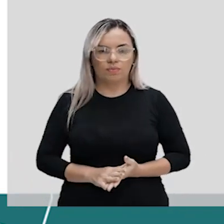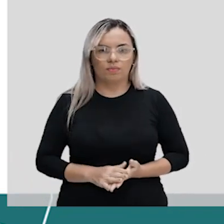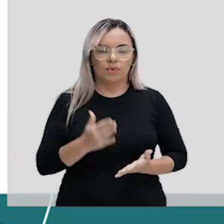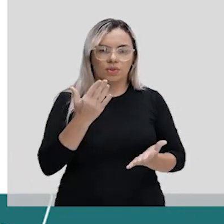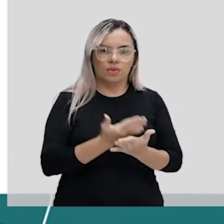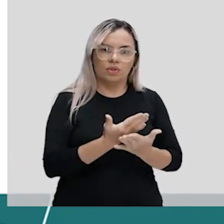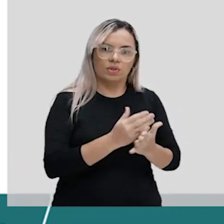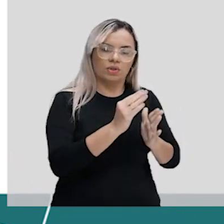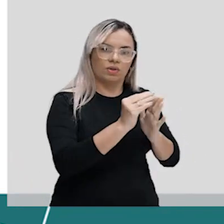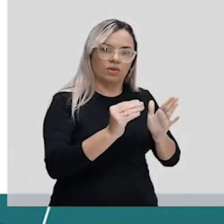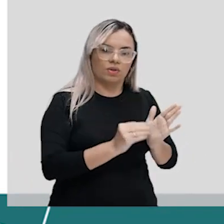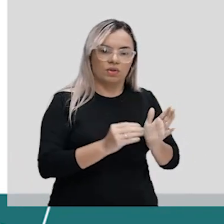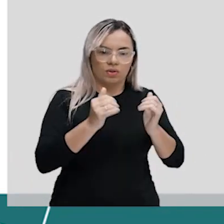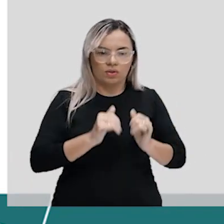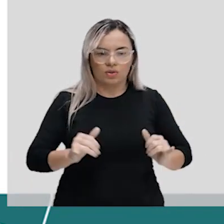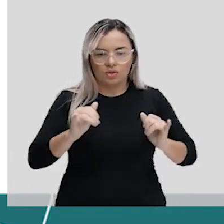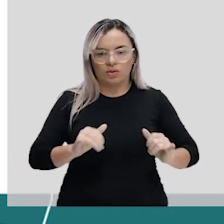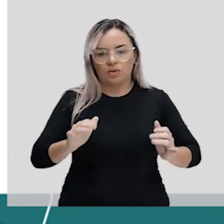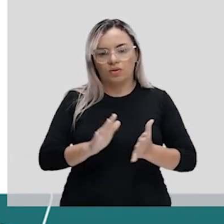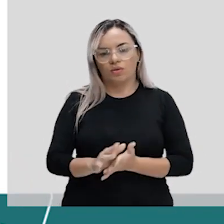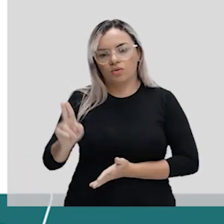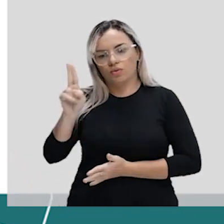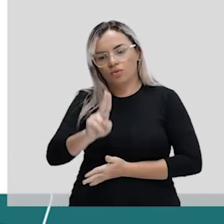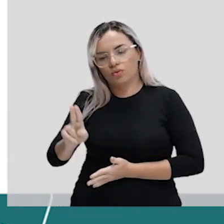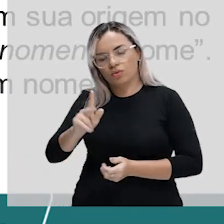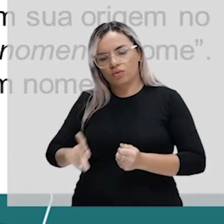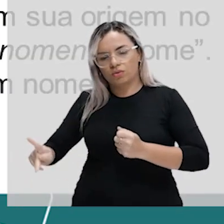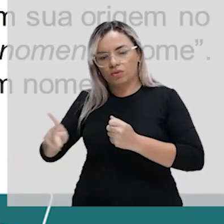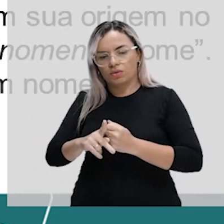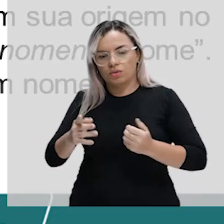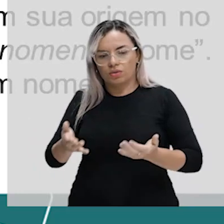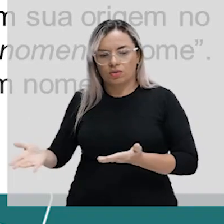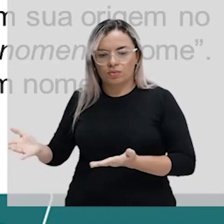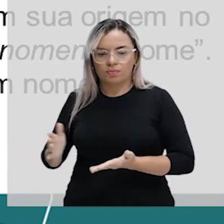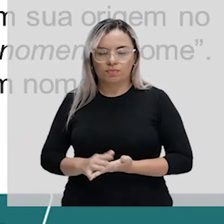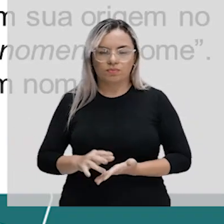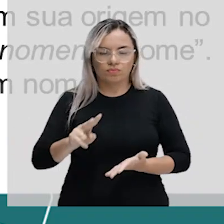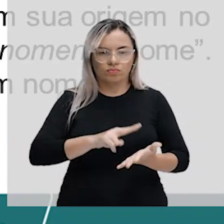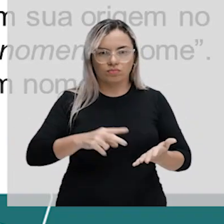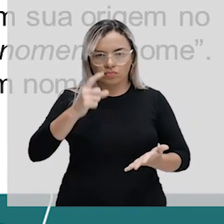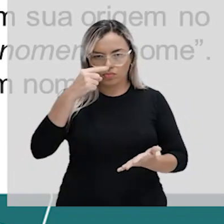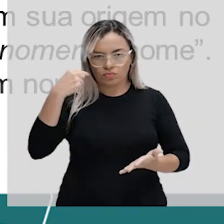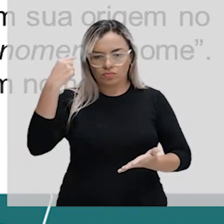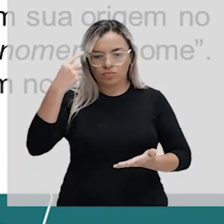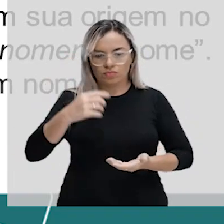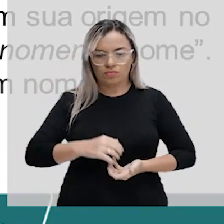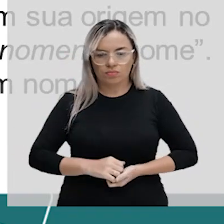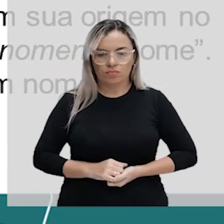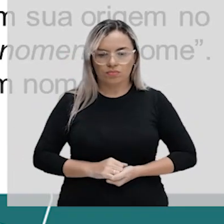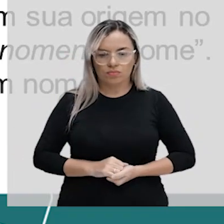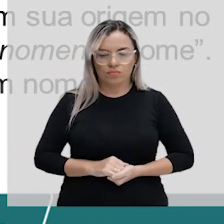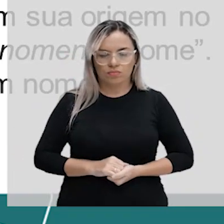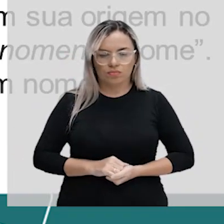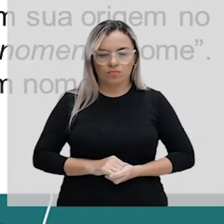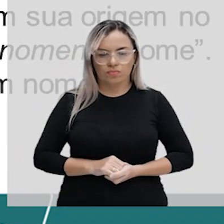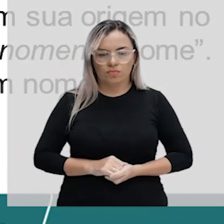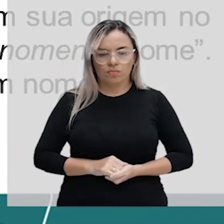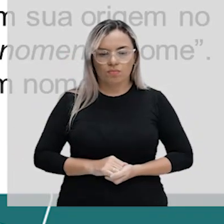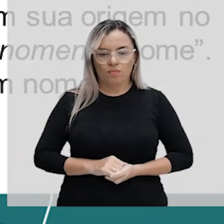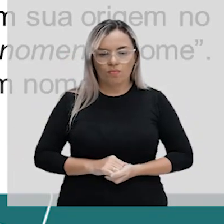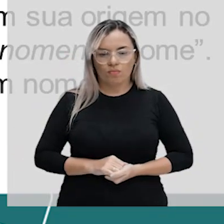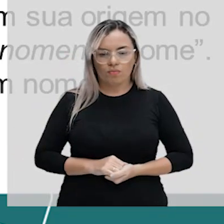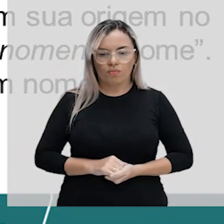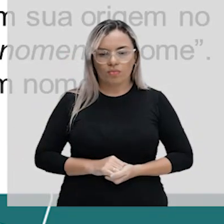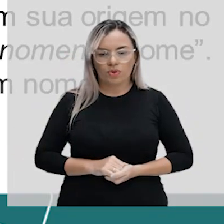los pronombres y sus usos. Los pronombres y sus usos. Los